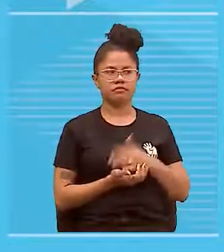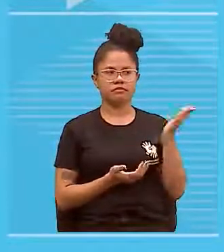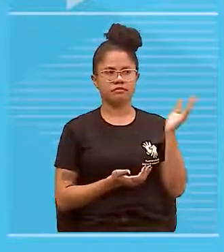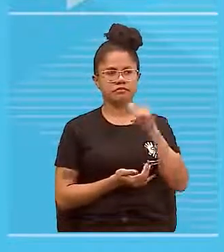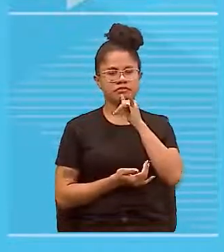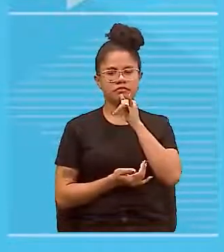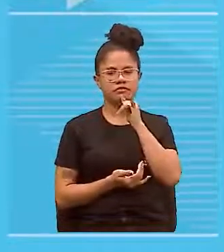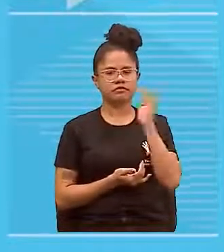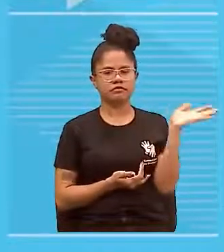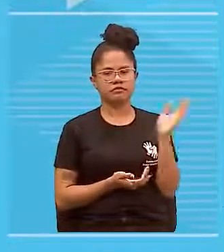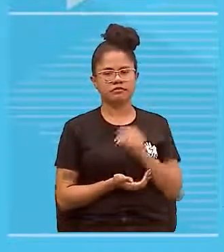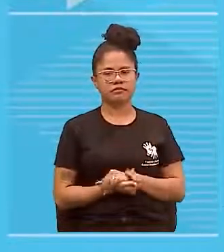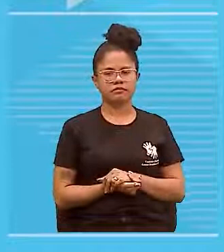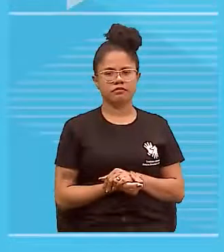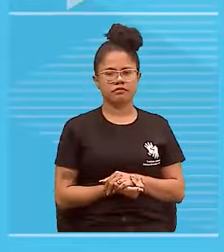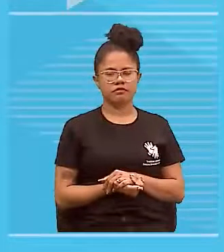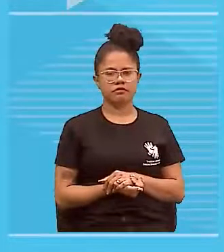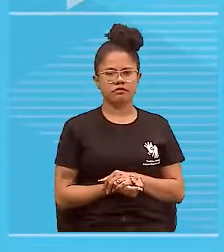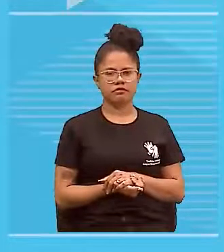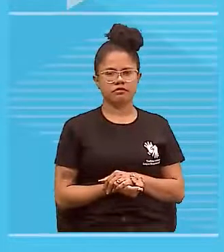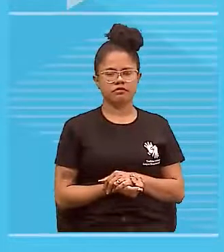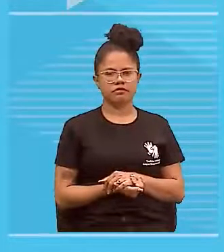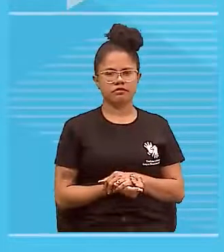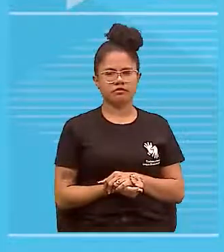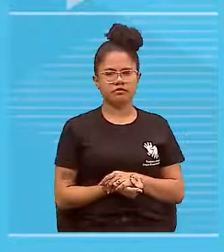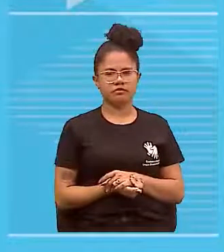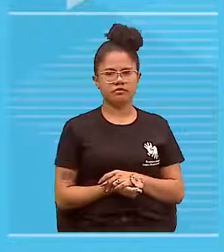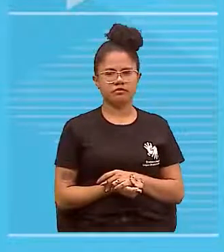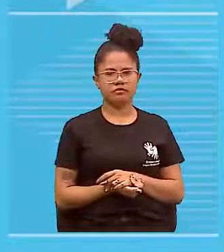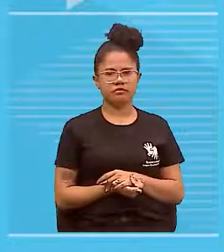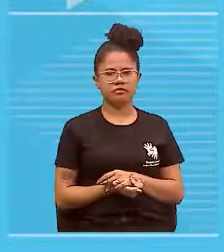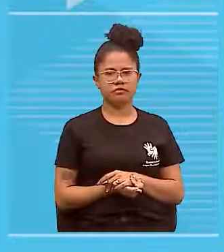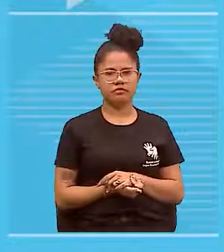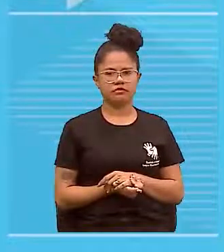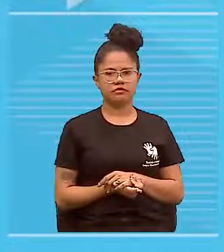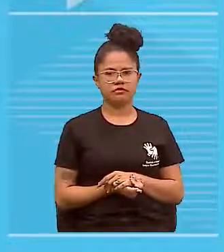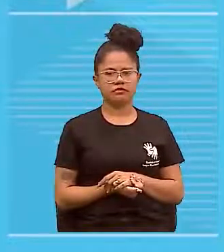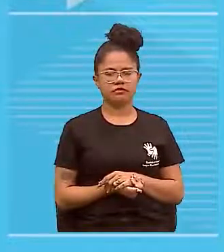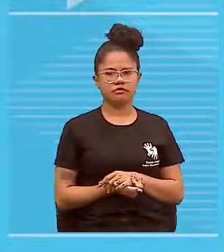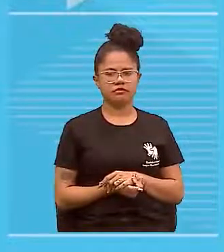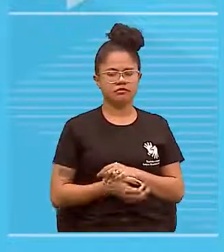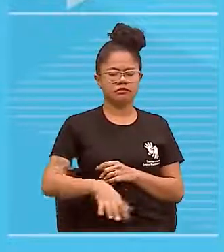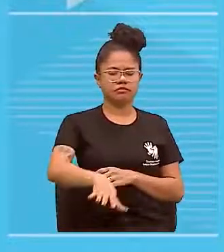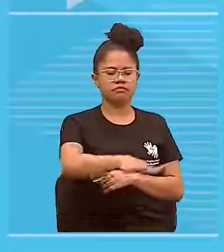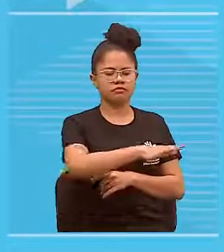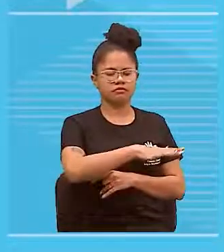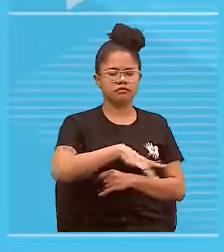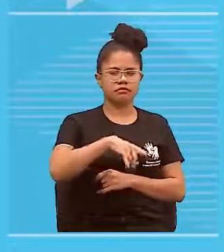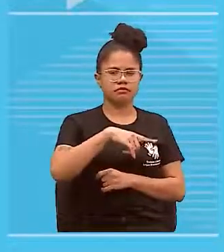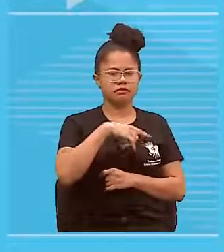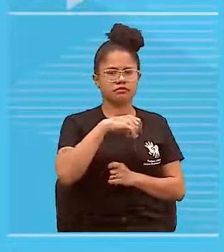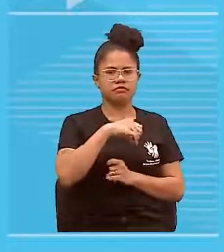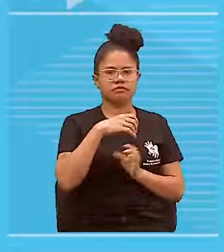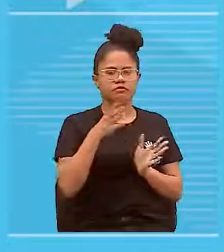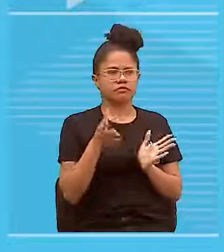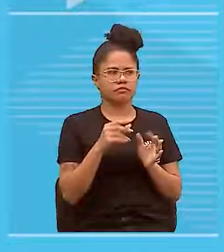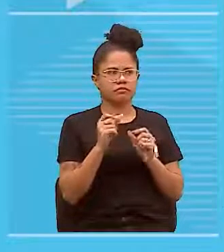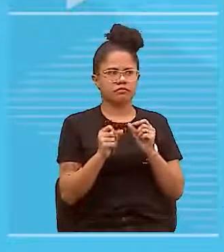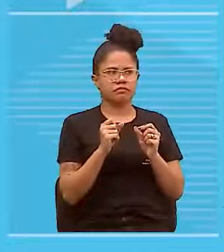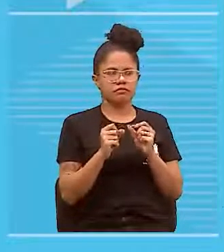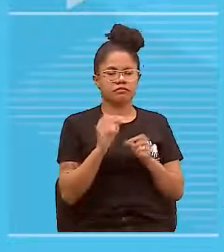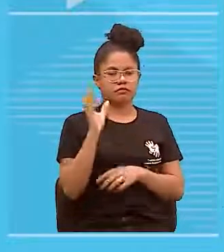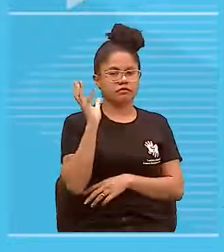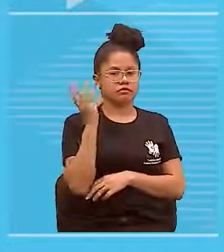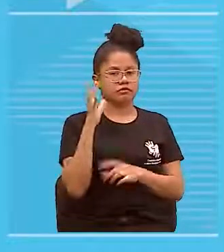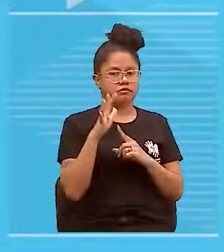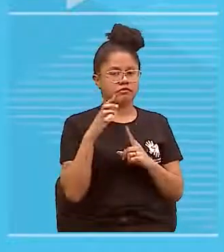o Cerrado. Então, é uma faixa de terra muito extensa, tá? Que vão ter características principalmente de